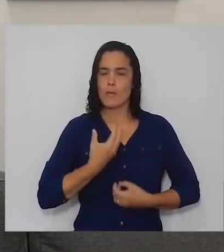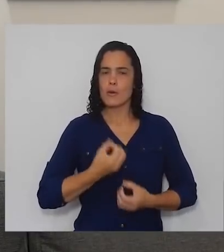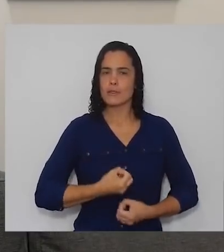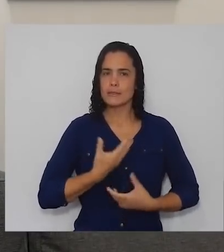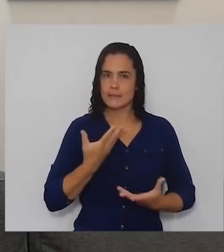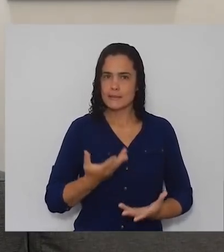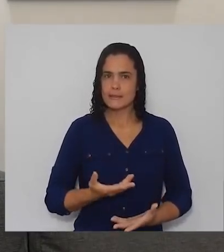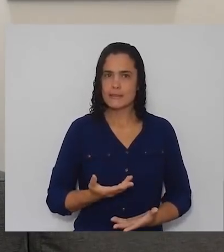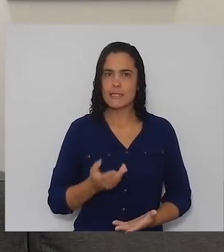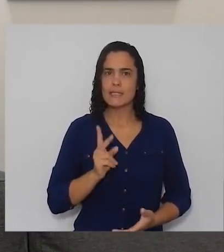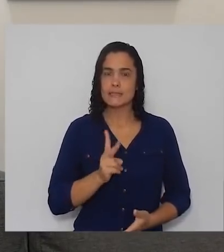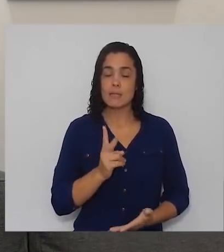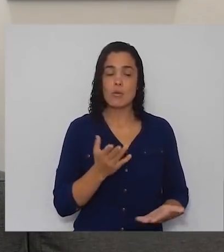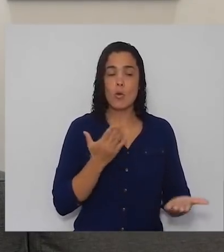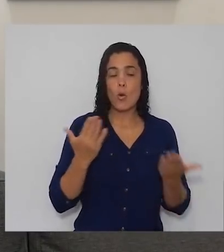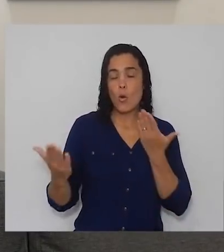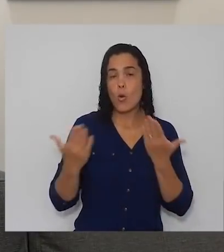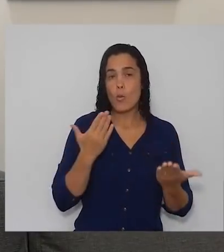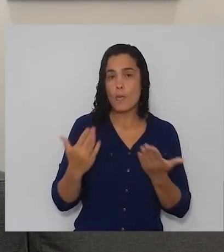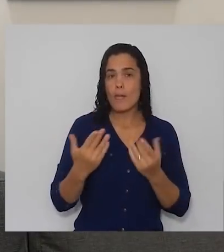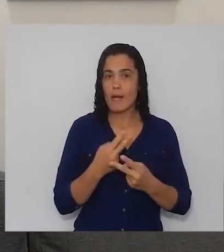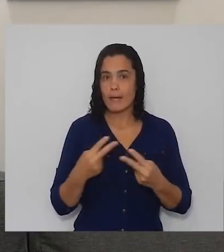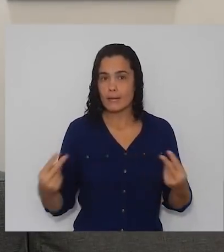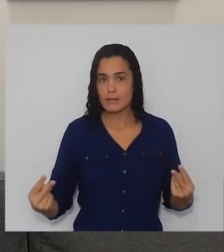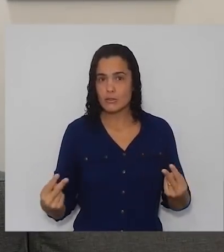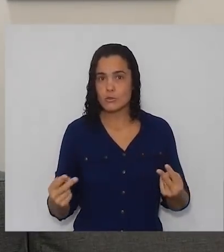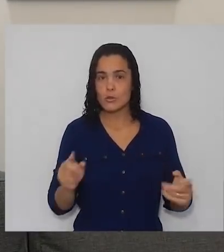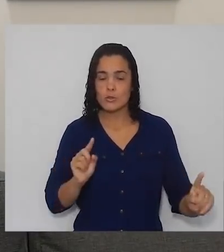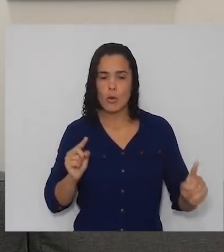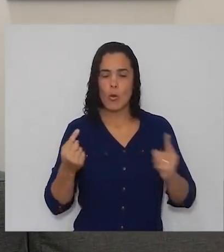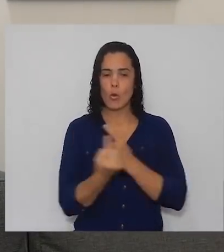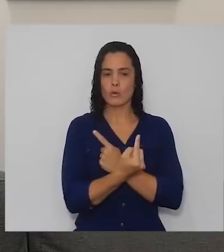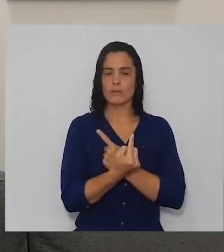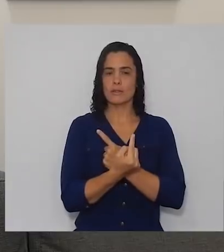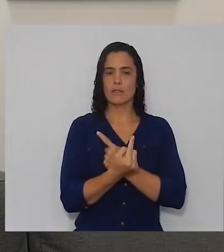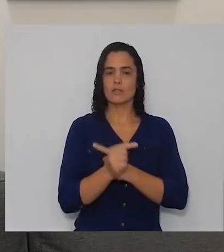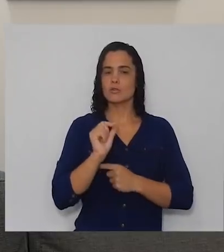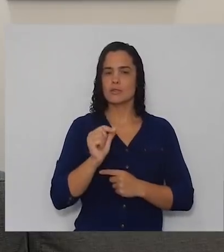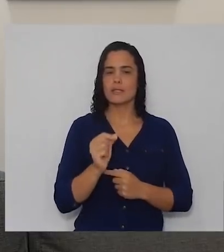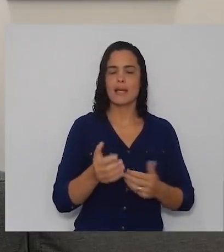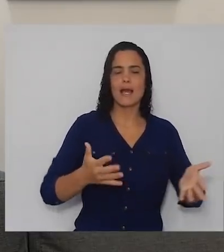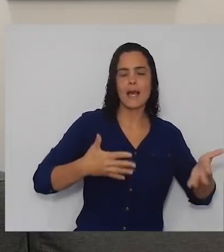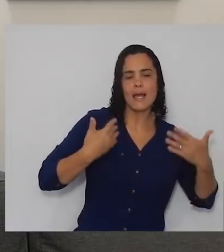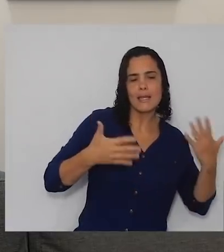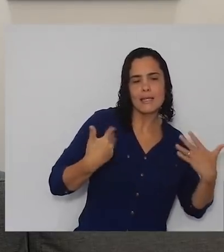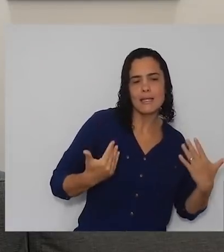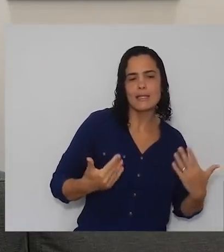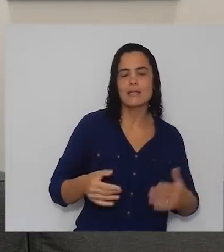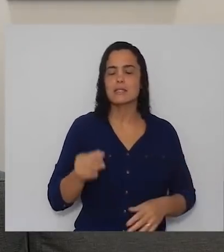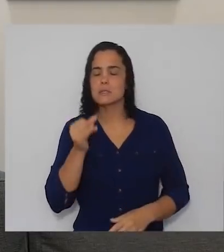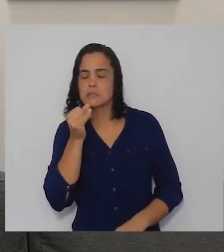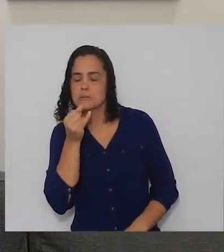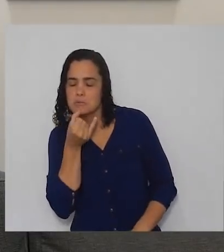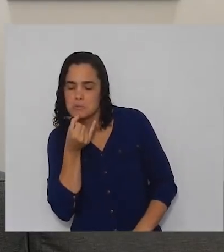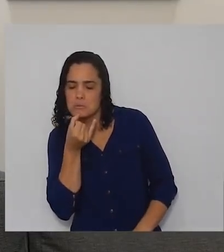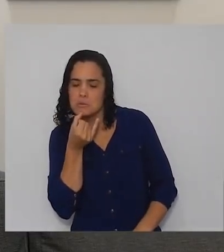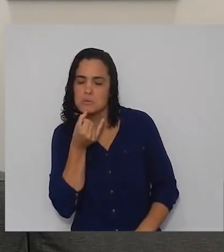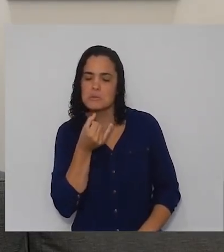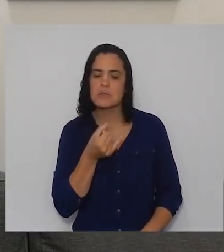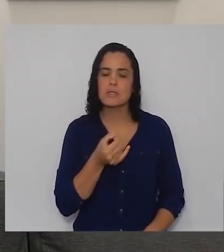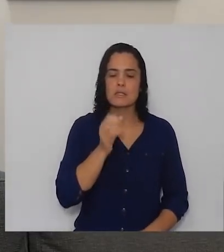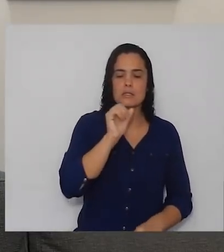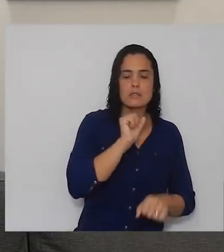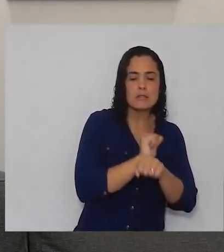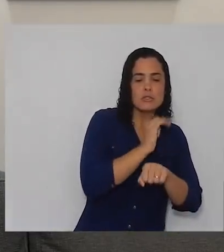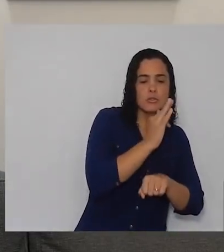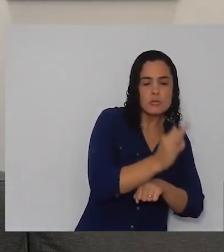paralelismo, ele retrata uma realidade, logo depois ele vem com outra em paralelo e ele contrasta a alegria